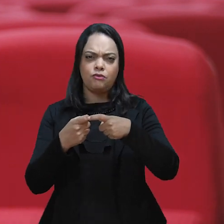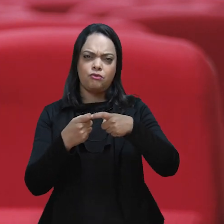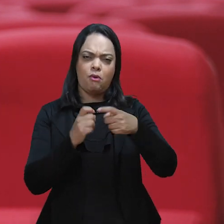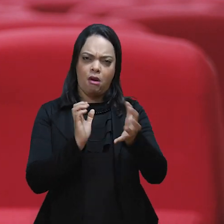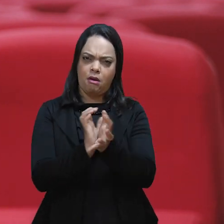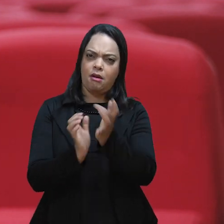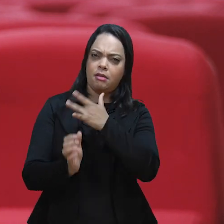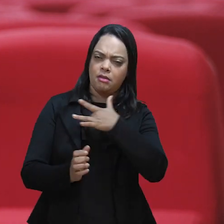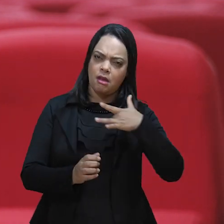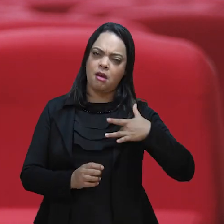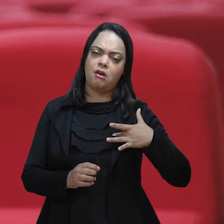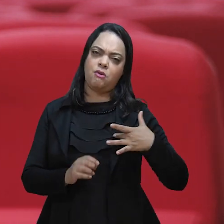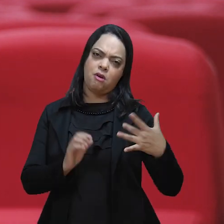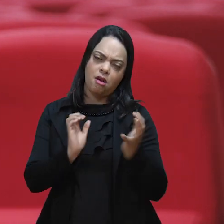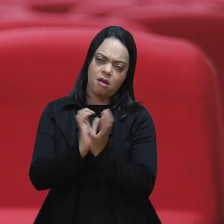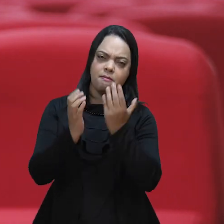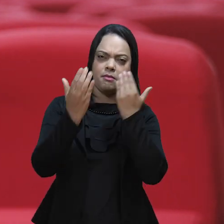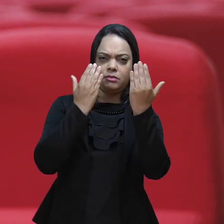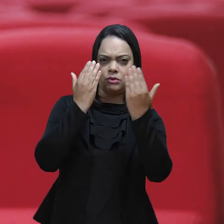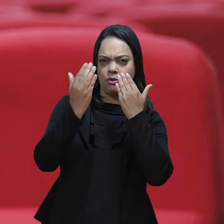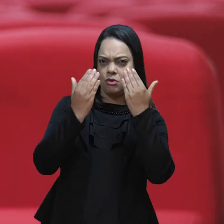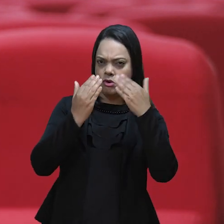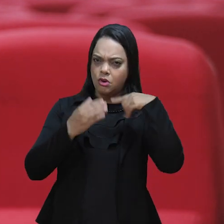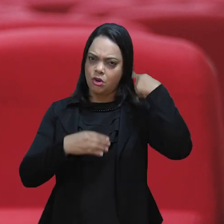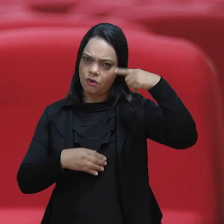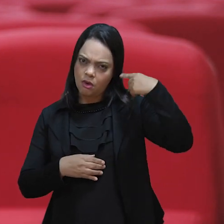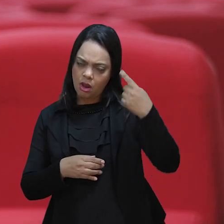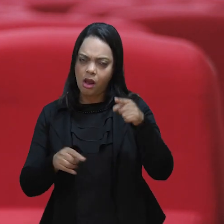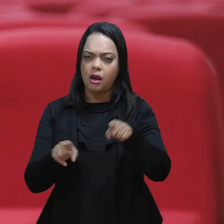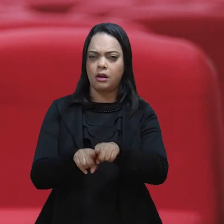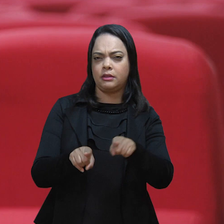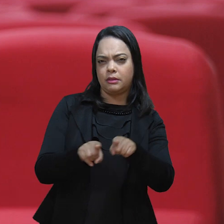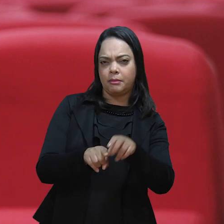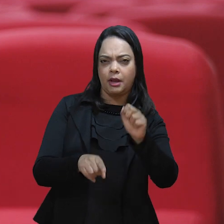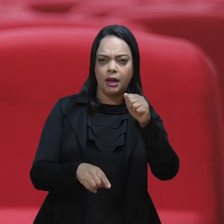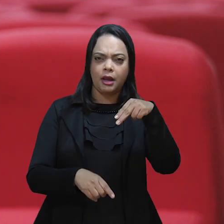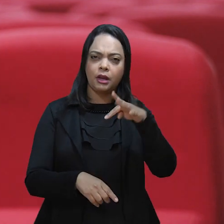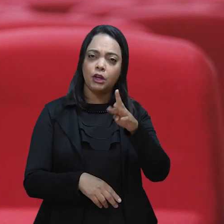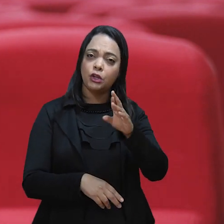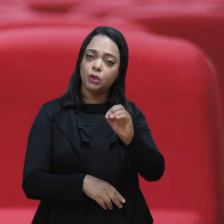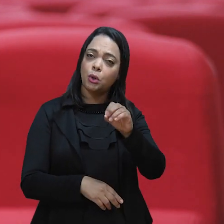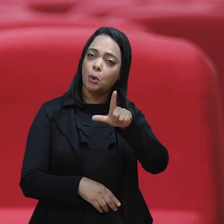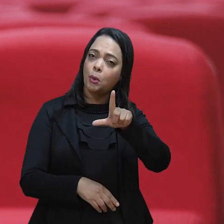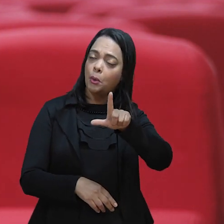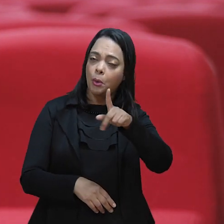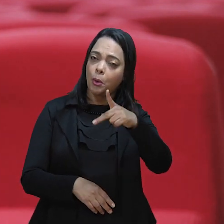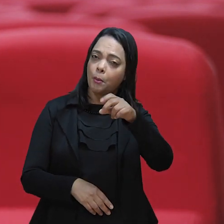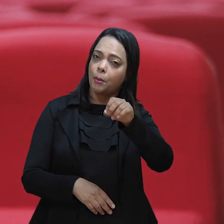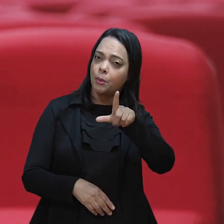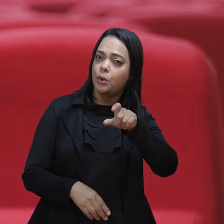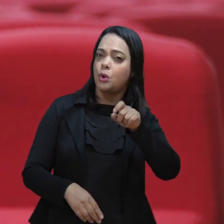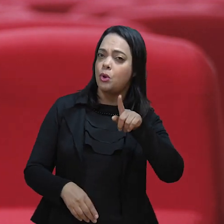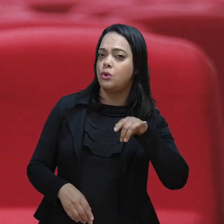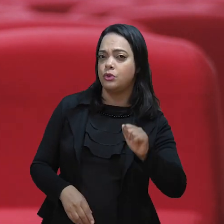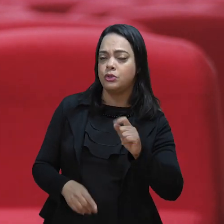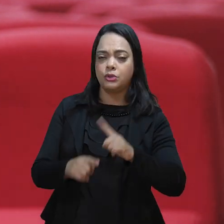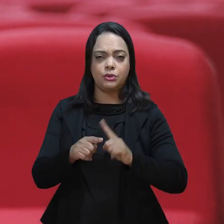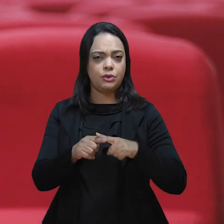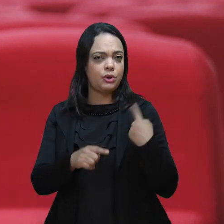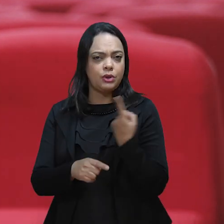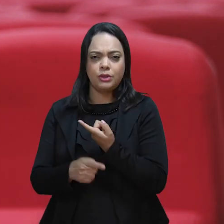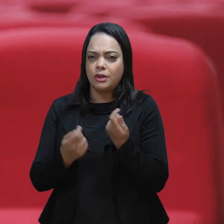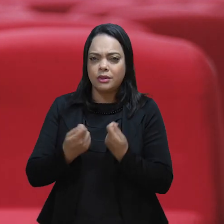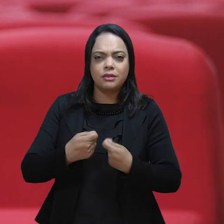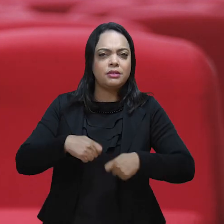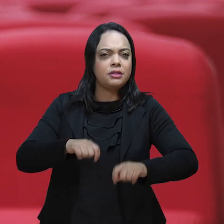a equipe da psicologia, os estudiosos mesmo, né, a antropologia, porque até para a gente ir